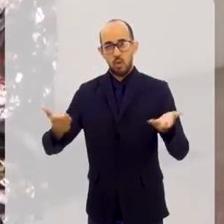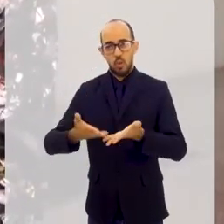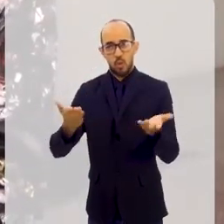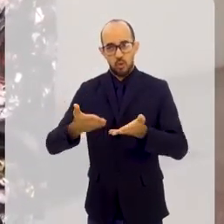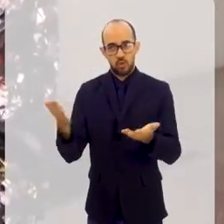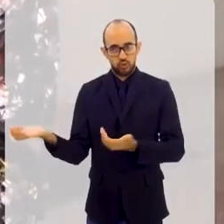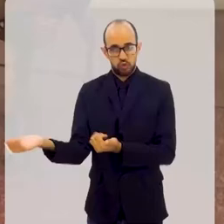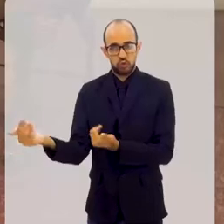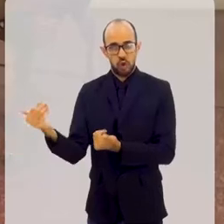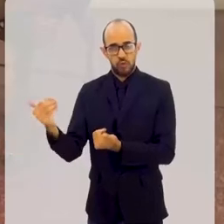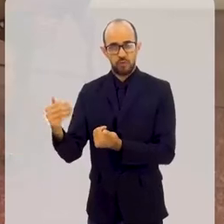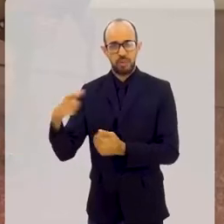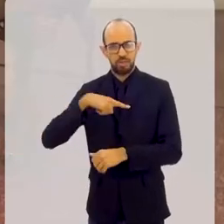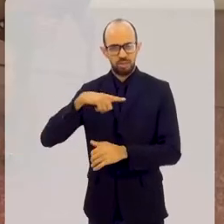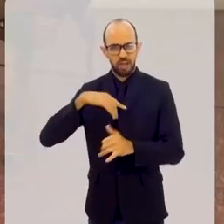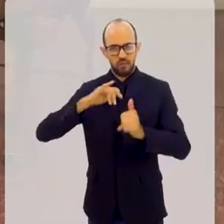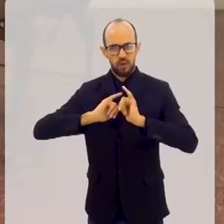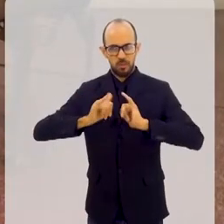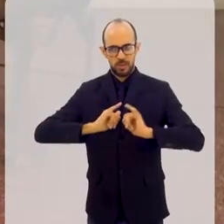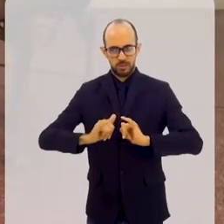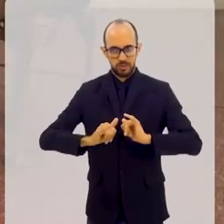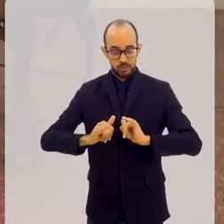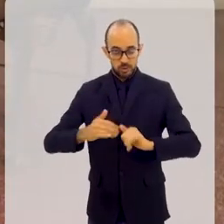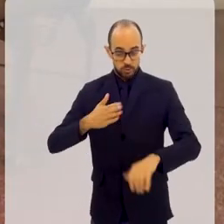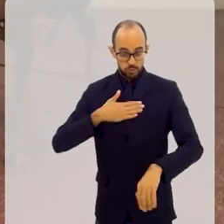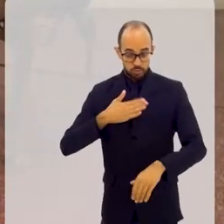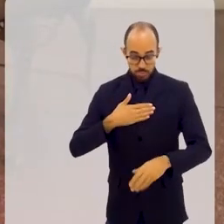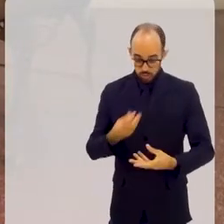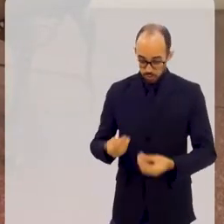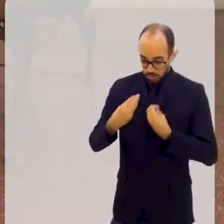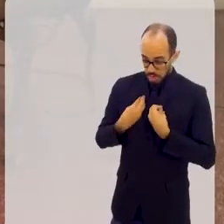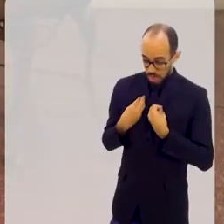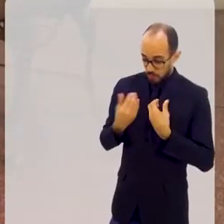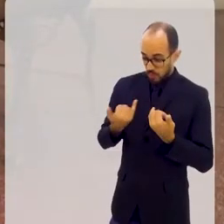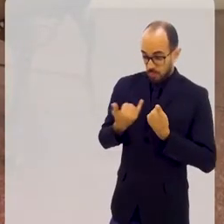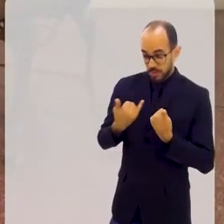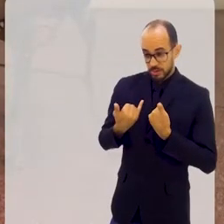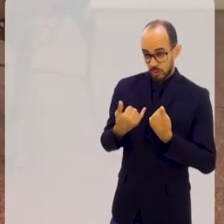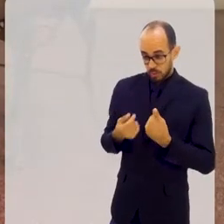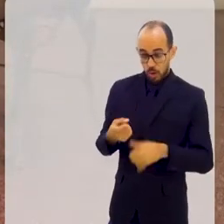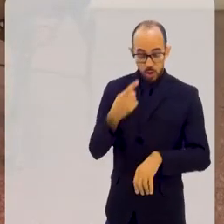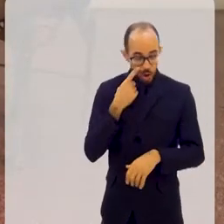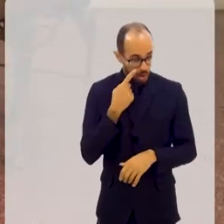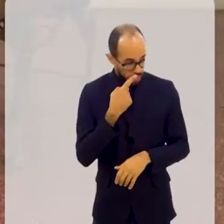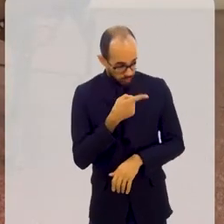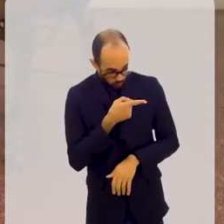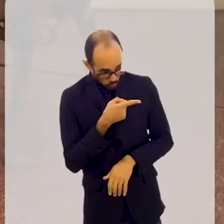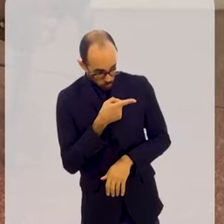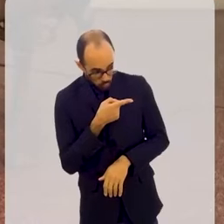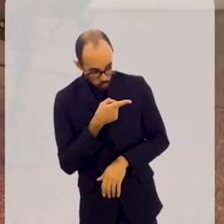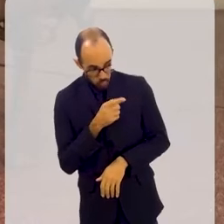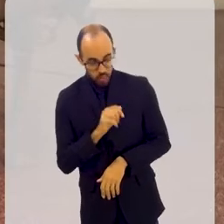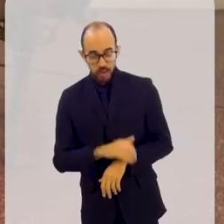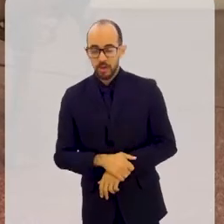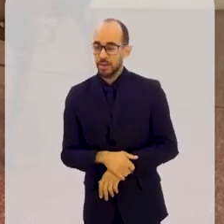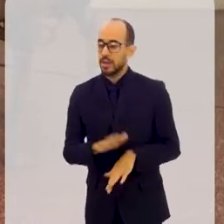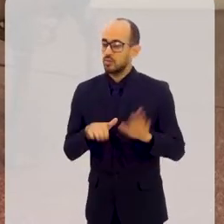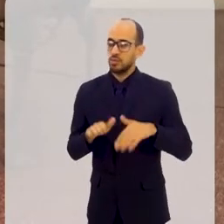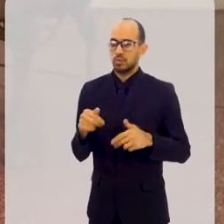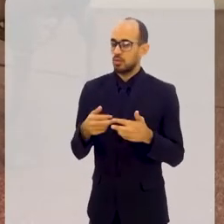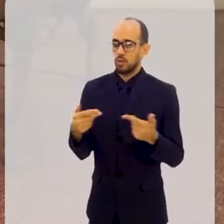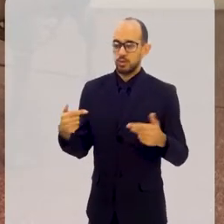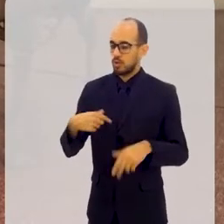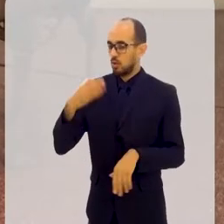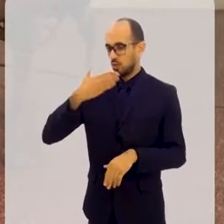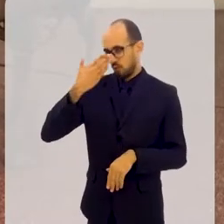tem mais informações os meus é que me trazem as informações a senhora viu isso me coisas